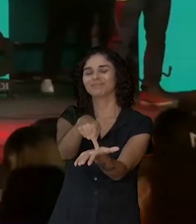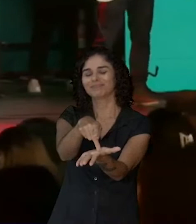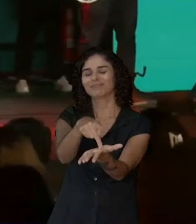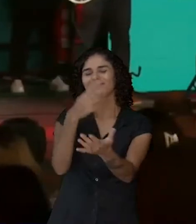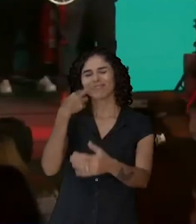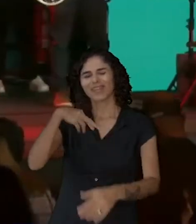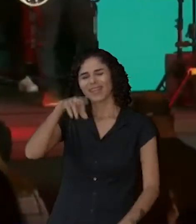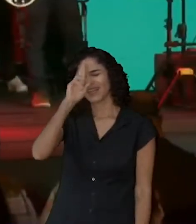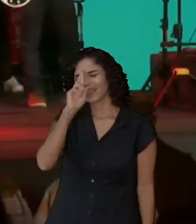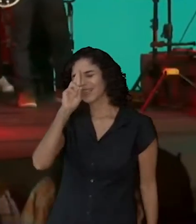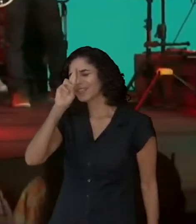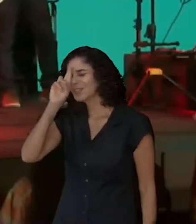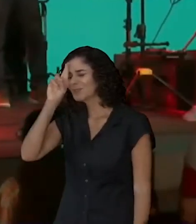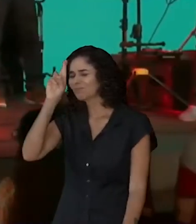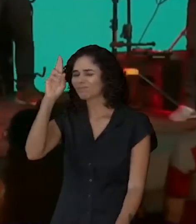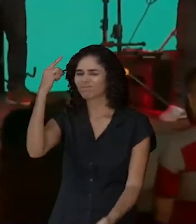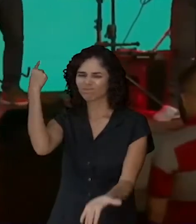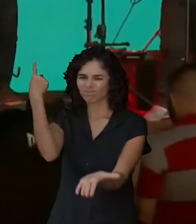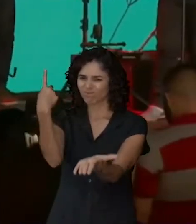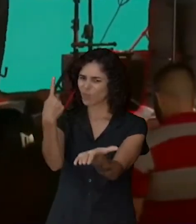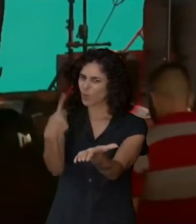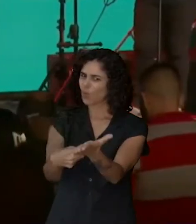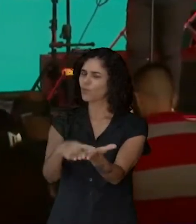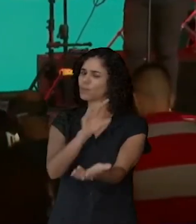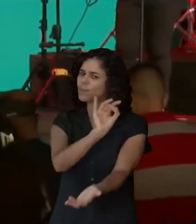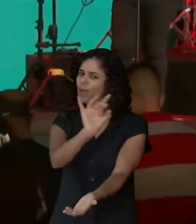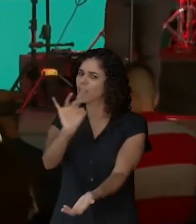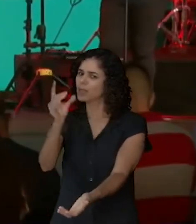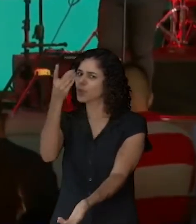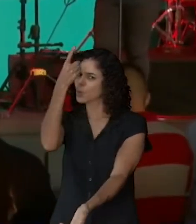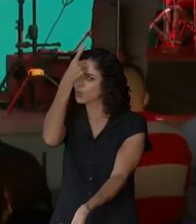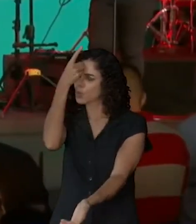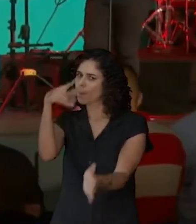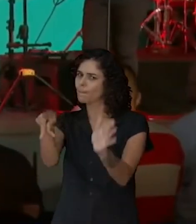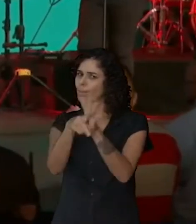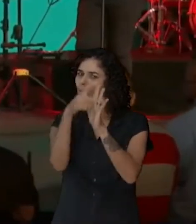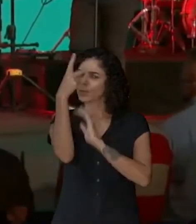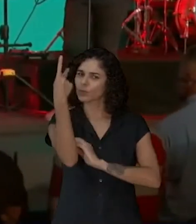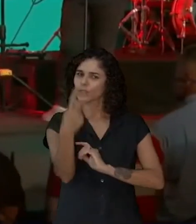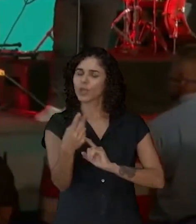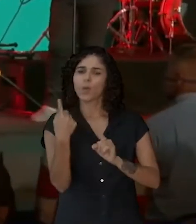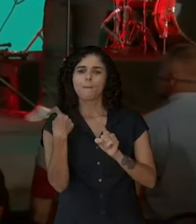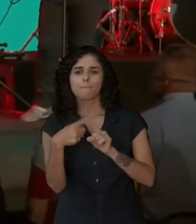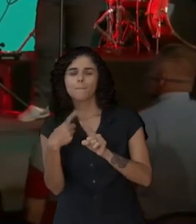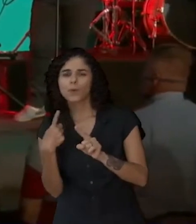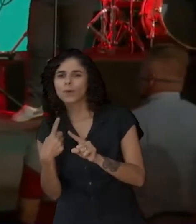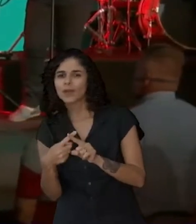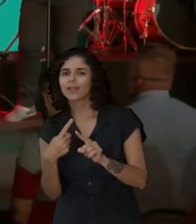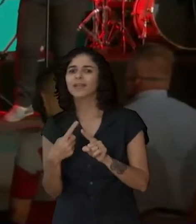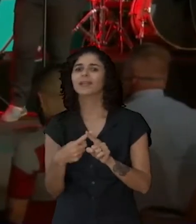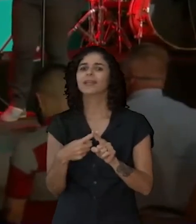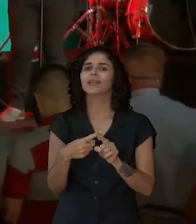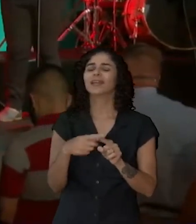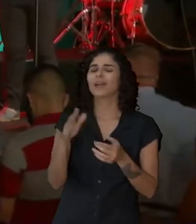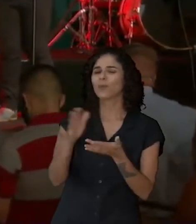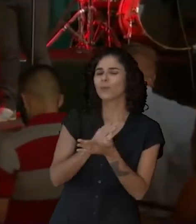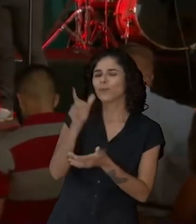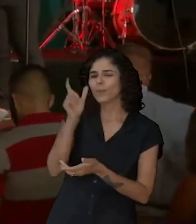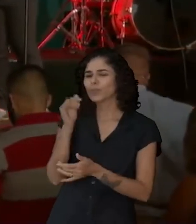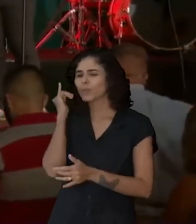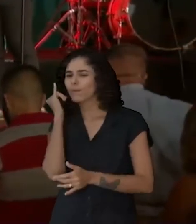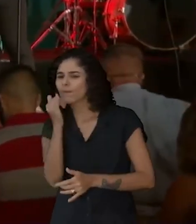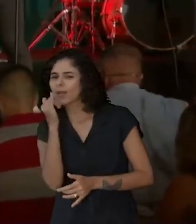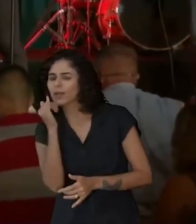confirme aqueles que sabem que têm dons, porque um teste de dons mostrou, ou porque alguém falou,